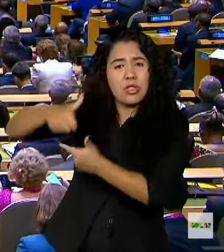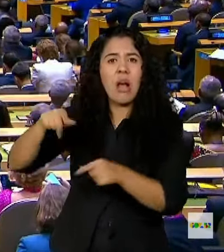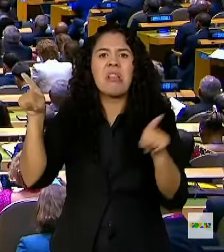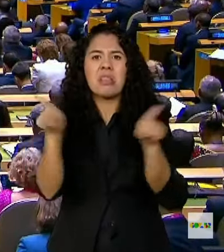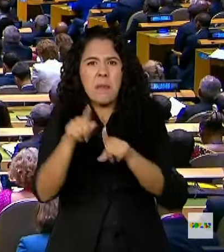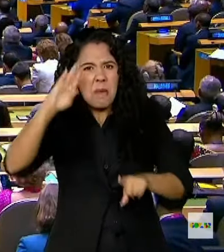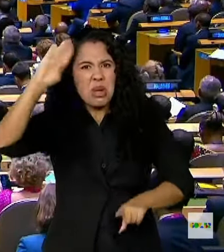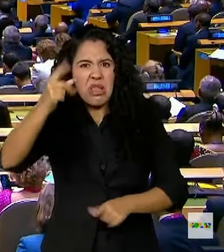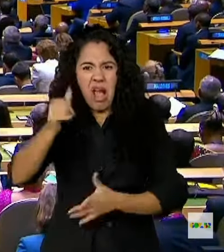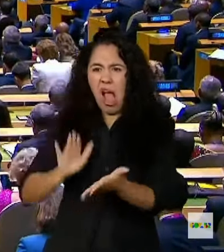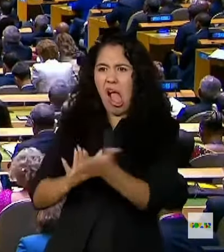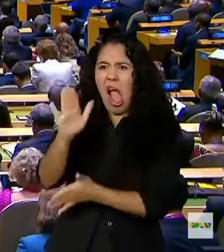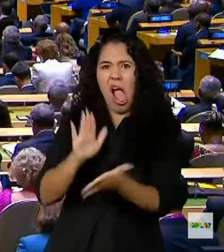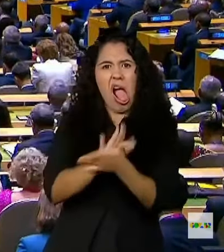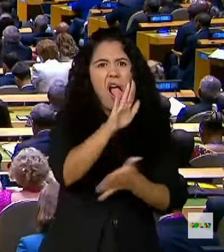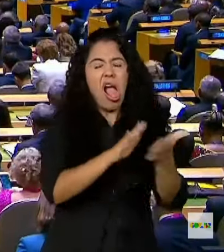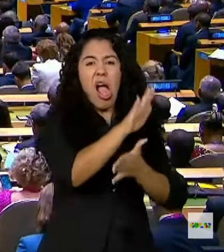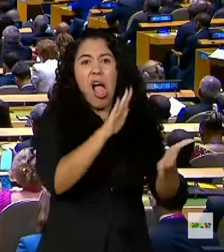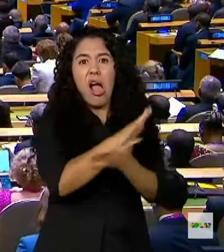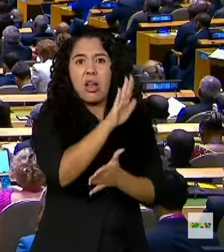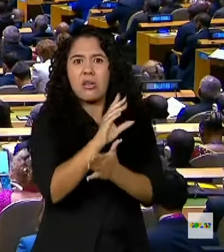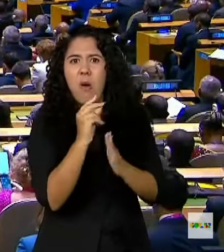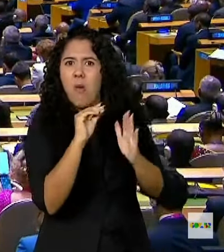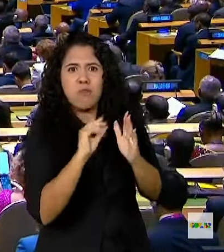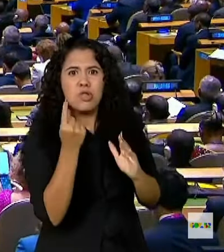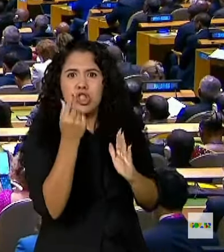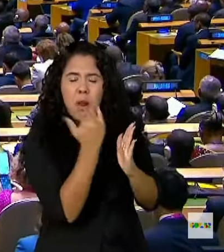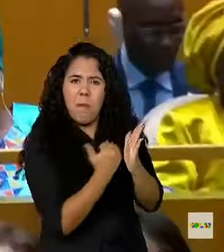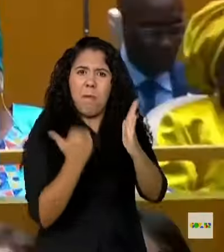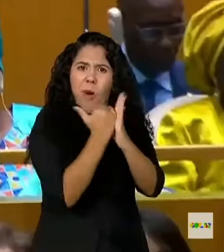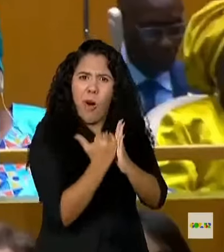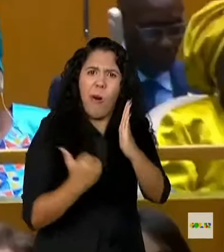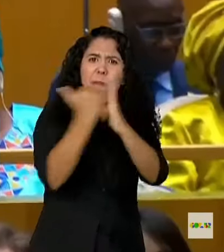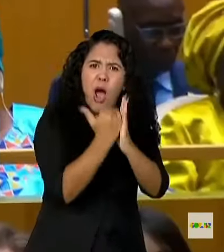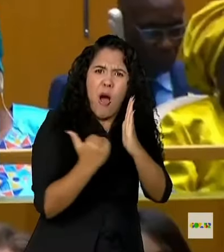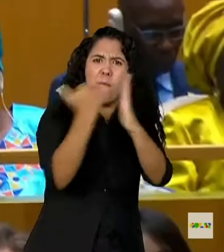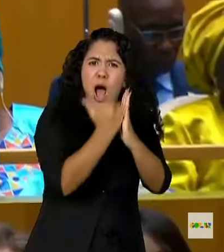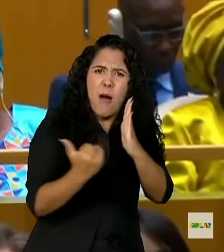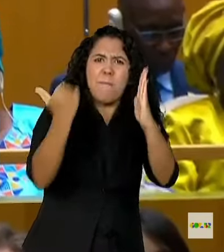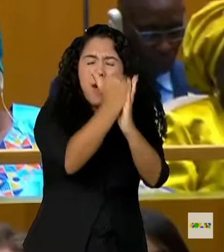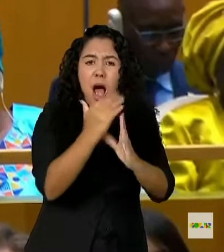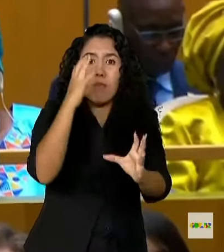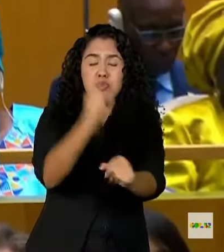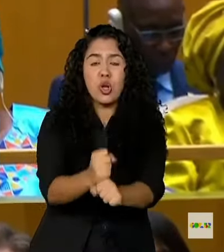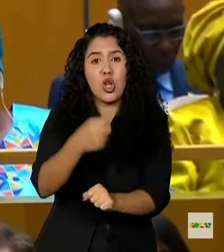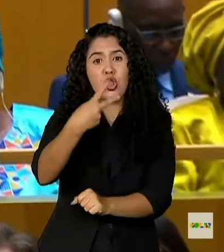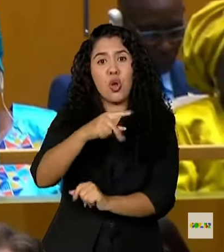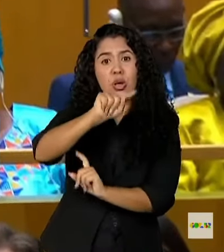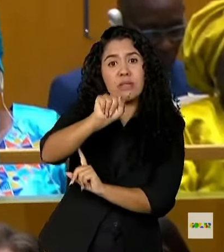globais cresceram pelo 9º ano consecutivo e atingiram